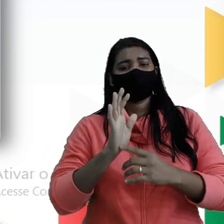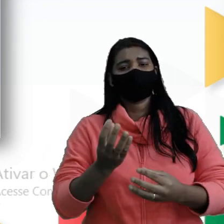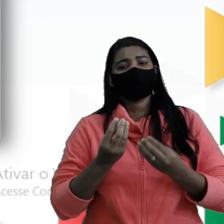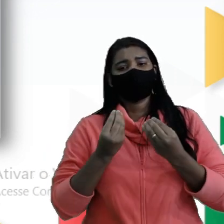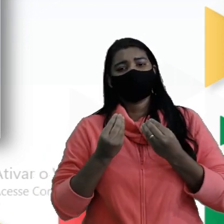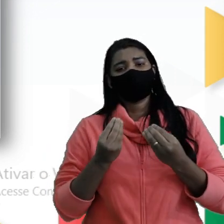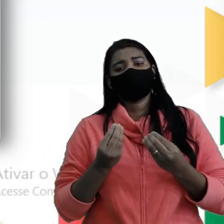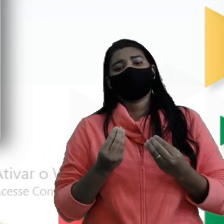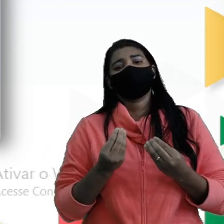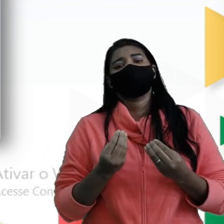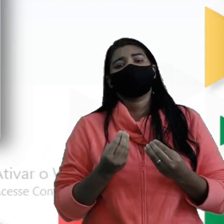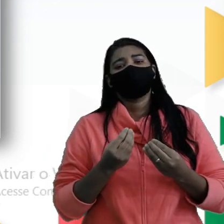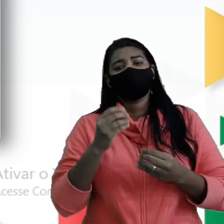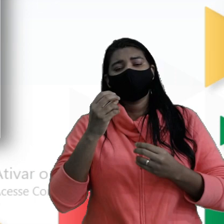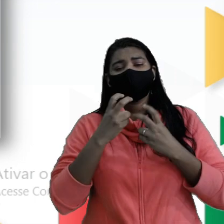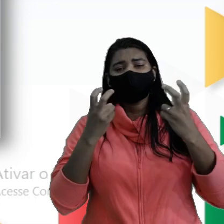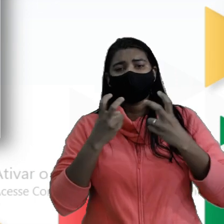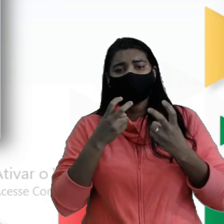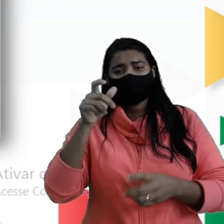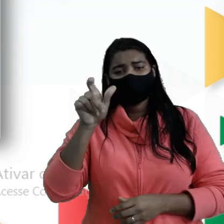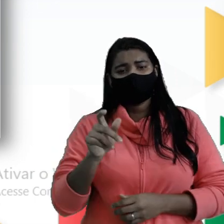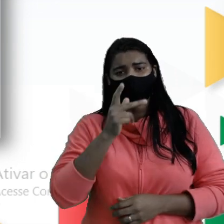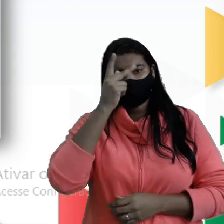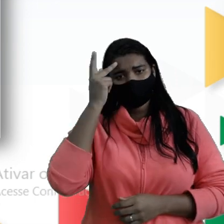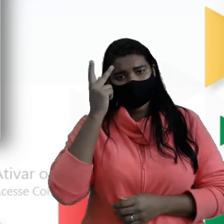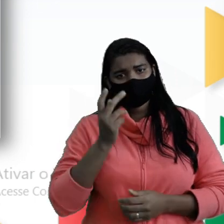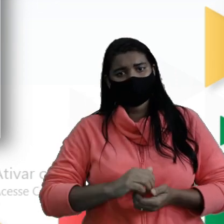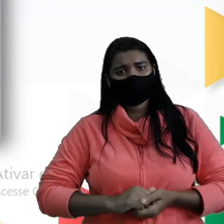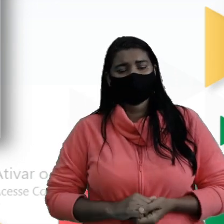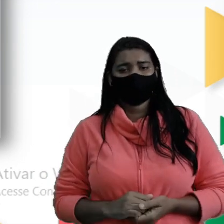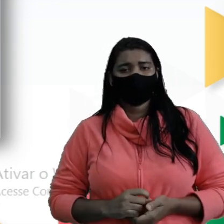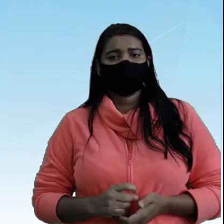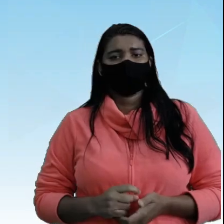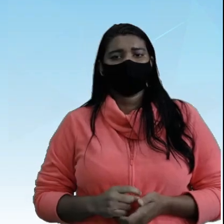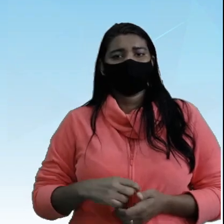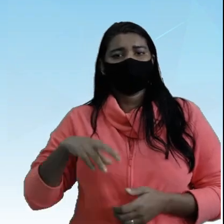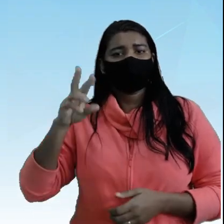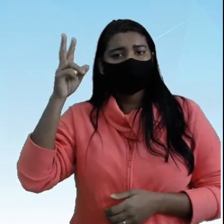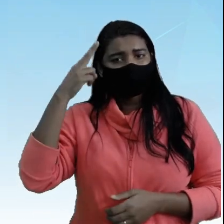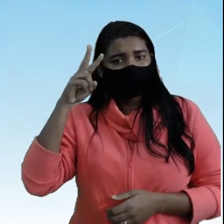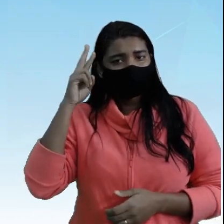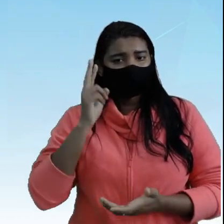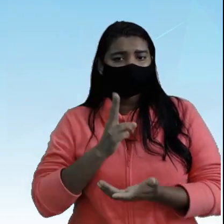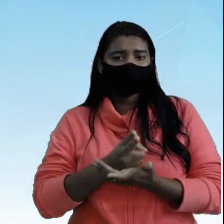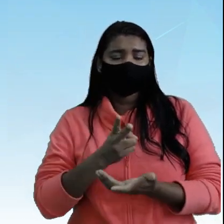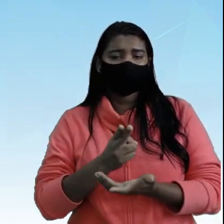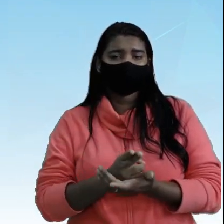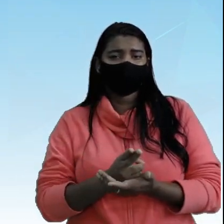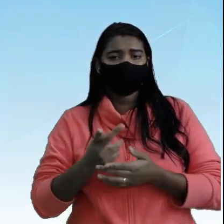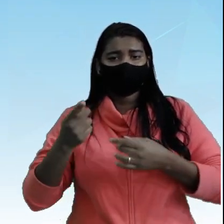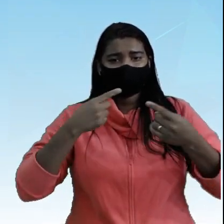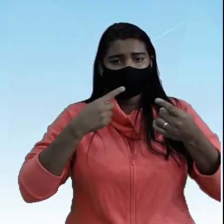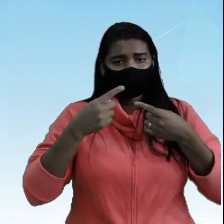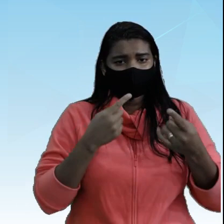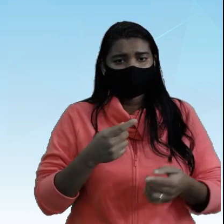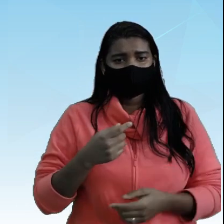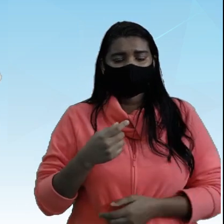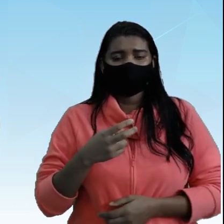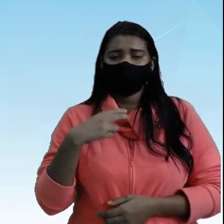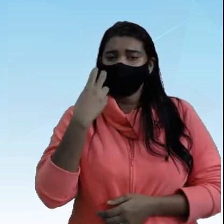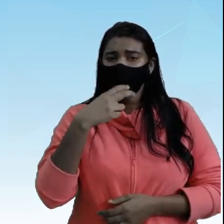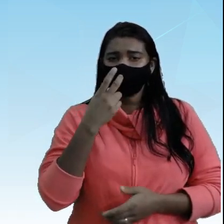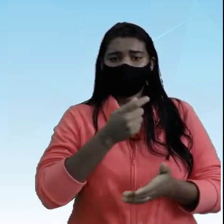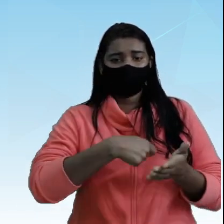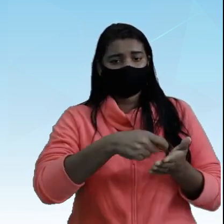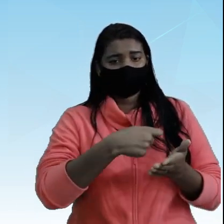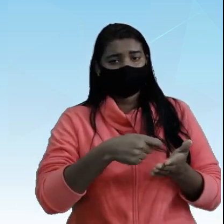estivesse gritando com a pessoa. Então tome cuidado, lembrar sempre que mesmo um discurso oral, escrito, temos que